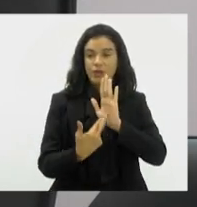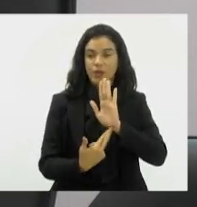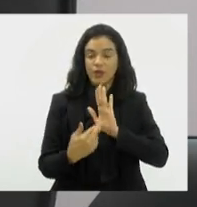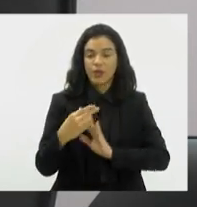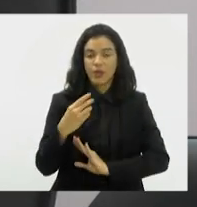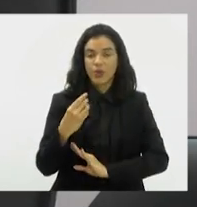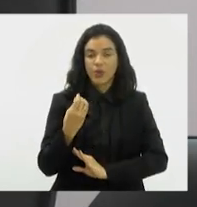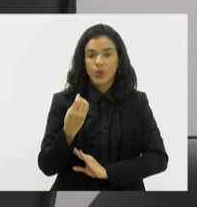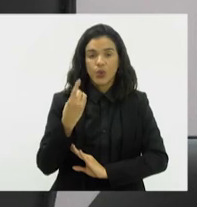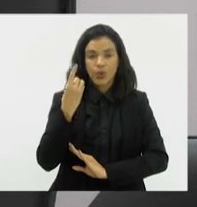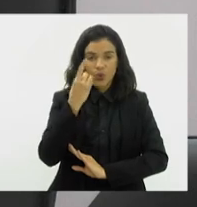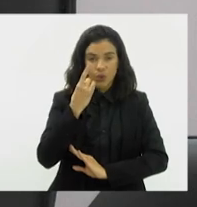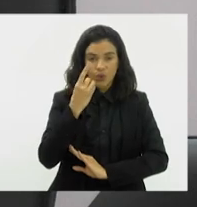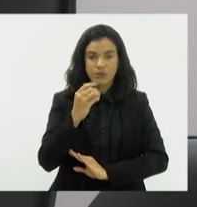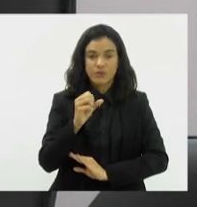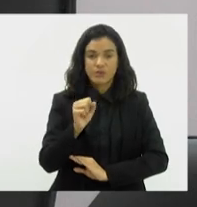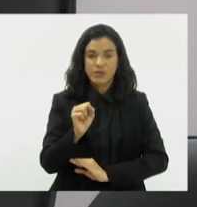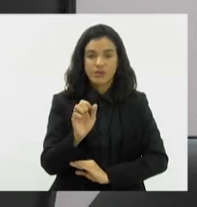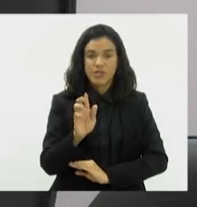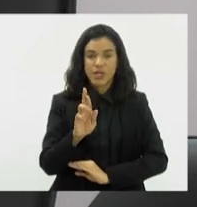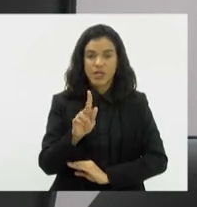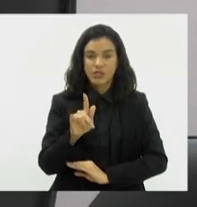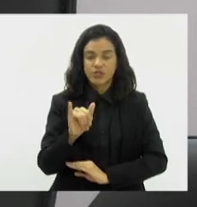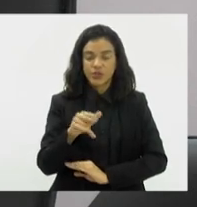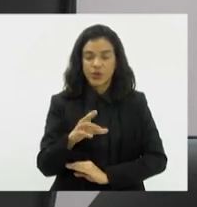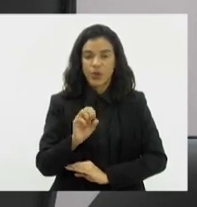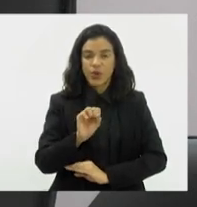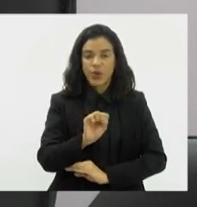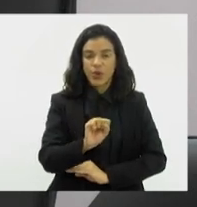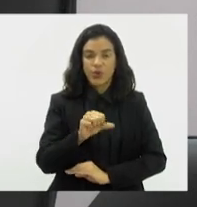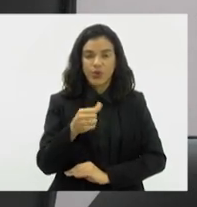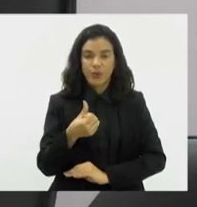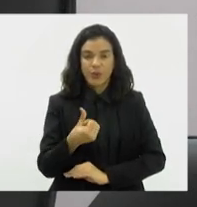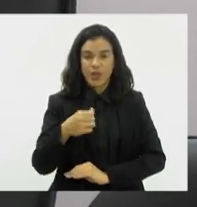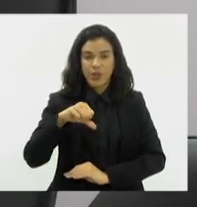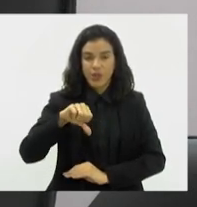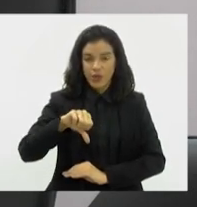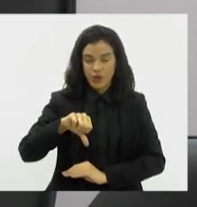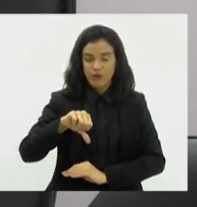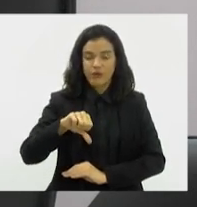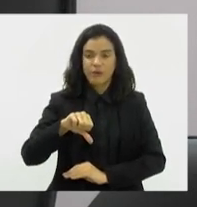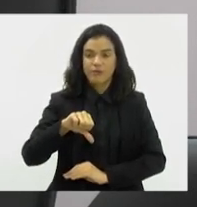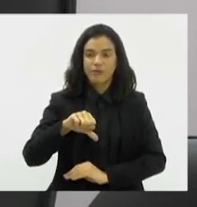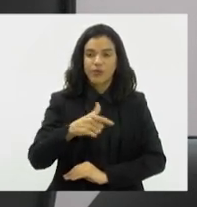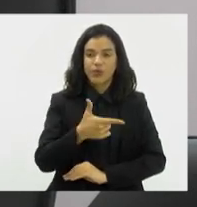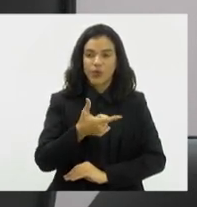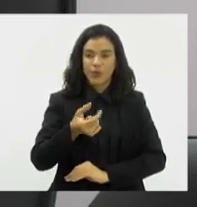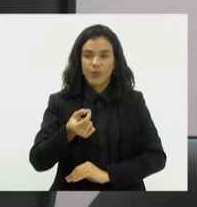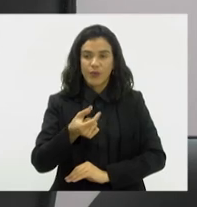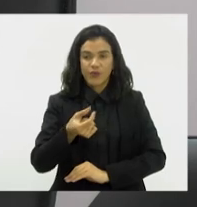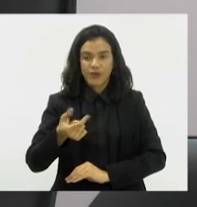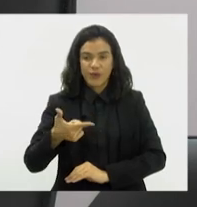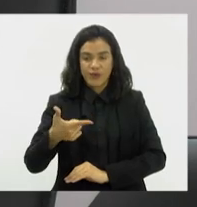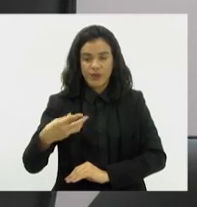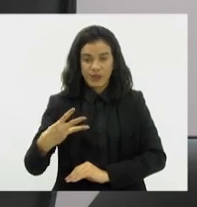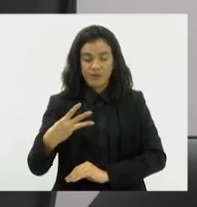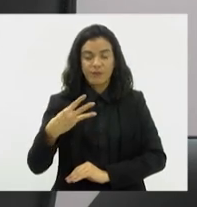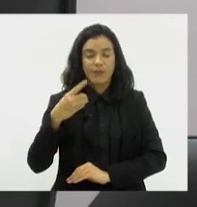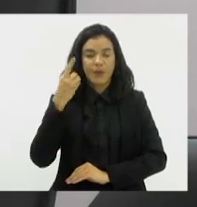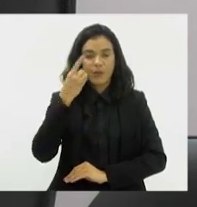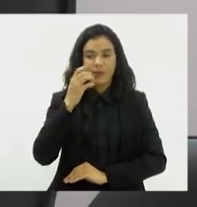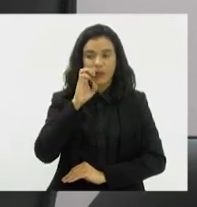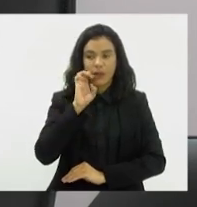doutor Serginho. Projeto de lei 869 de 23, de autoria da deputada Élica